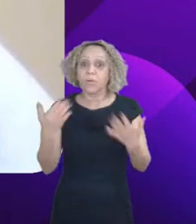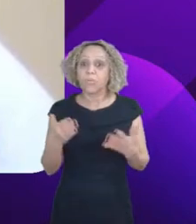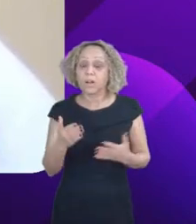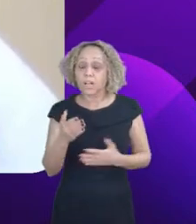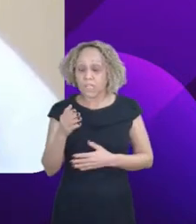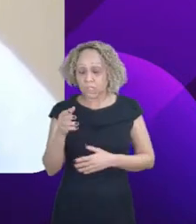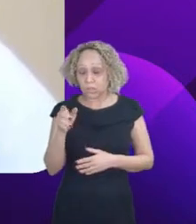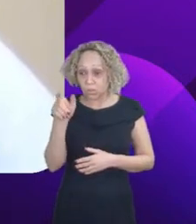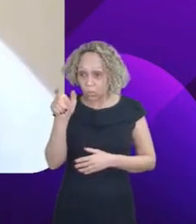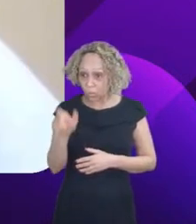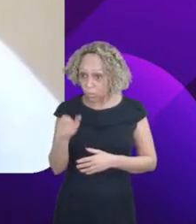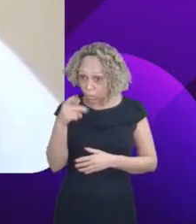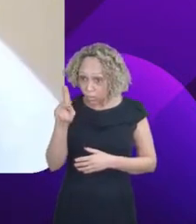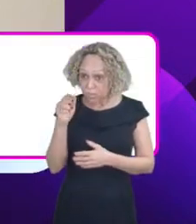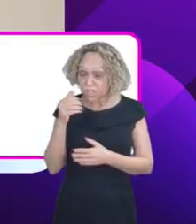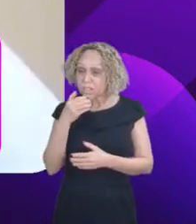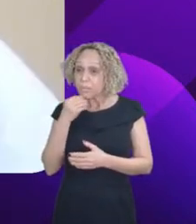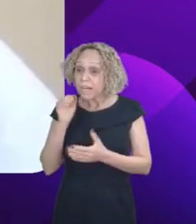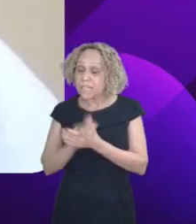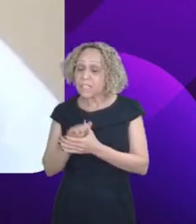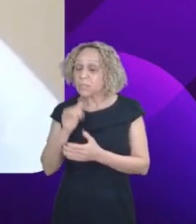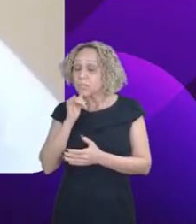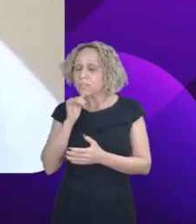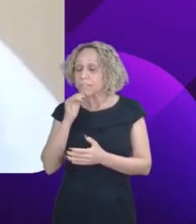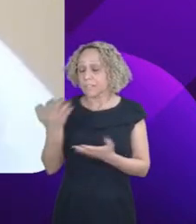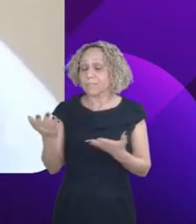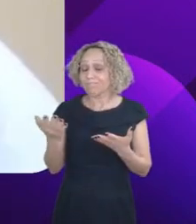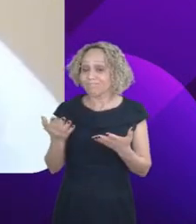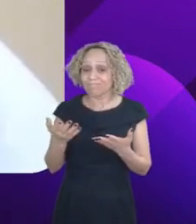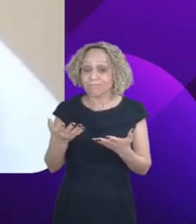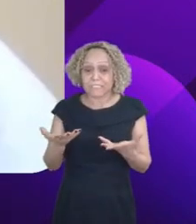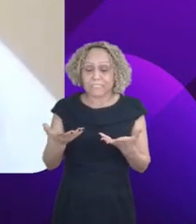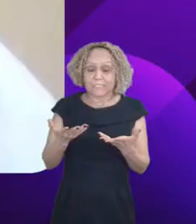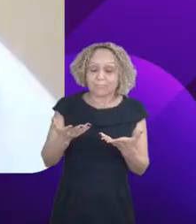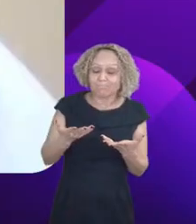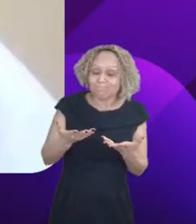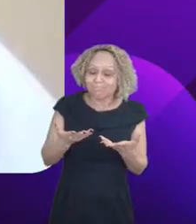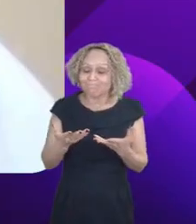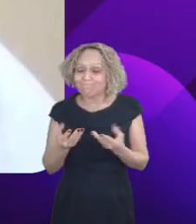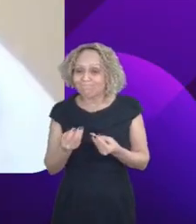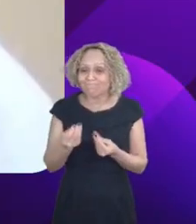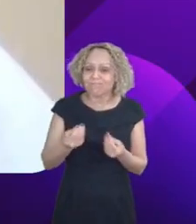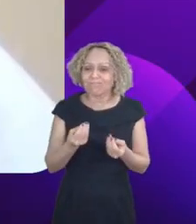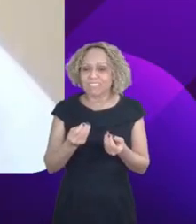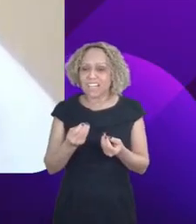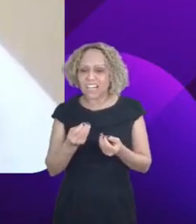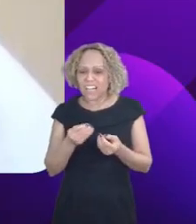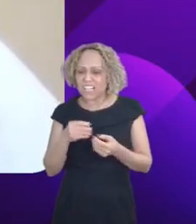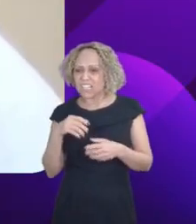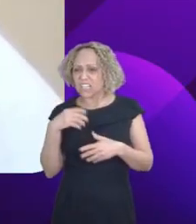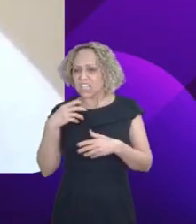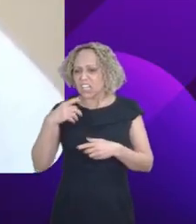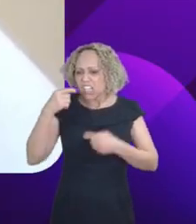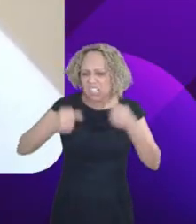bem. Essa é a fase da tensão, e essa tensão vai se agravando, mais discussão, até